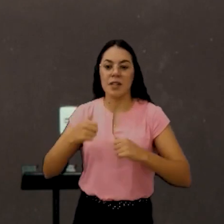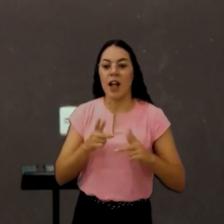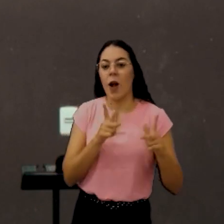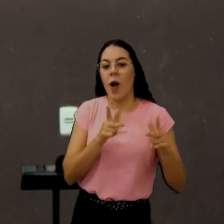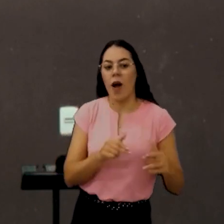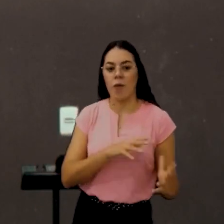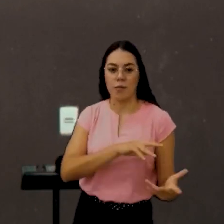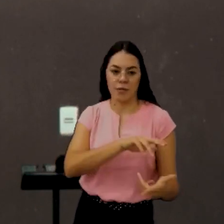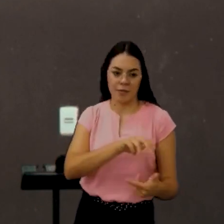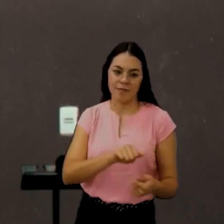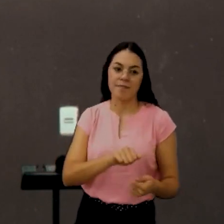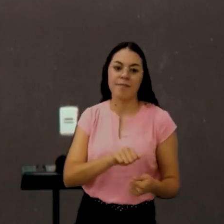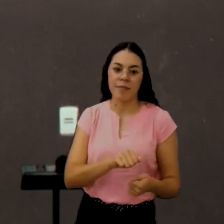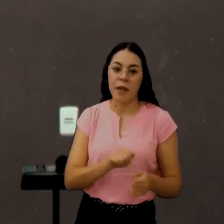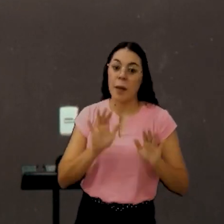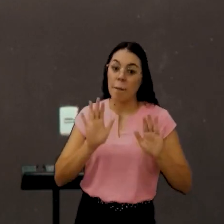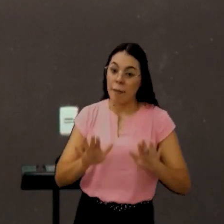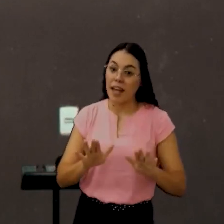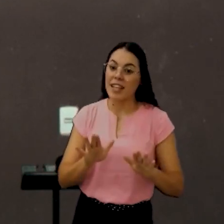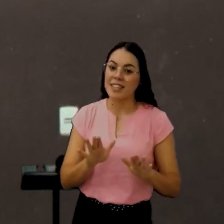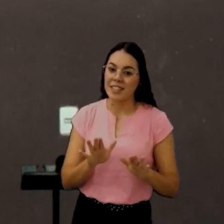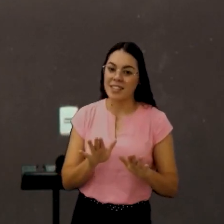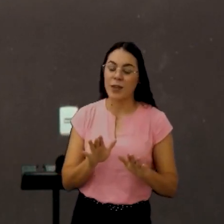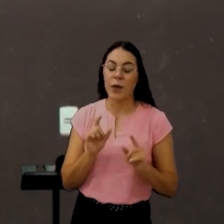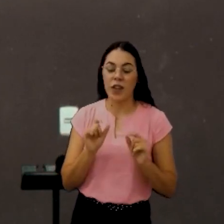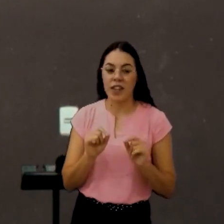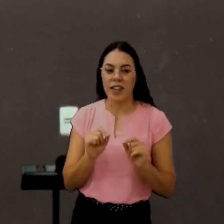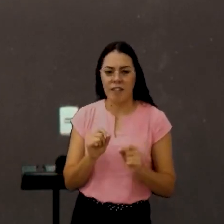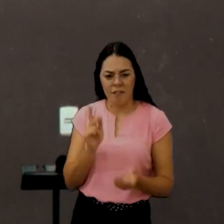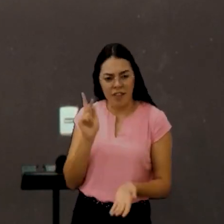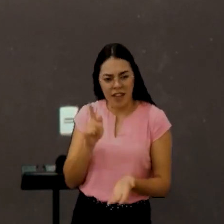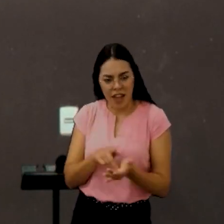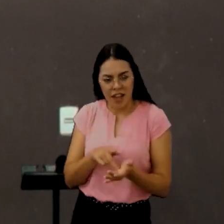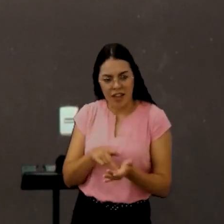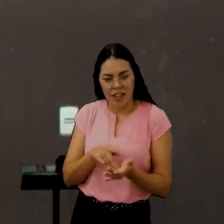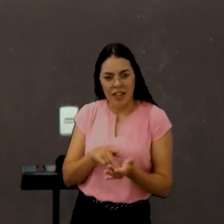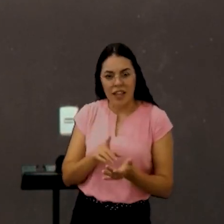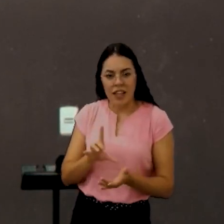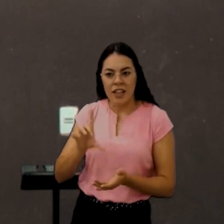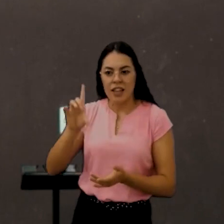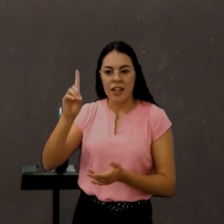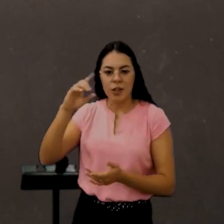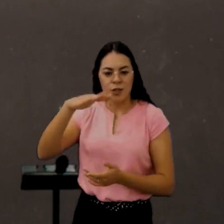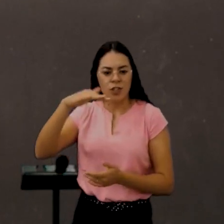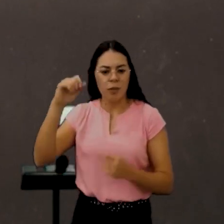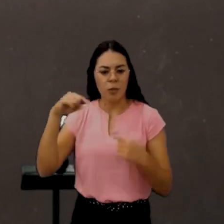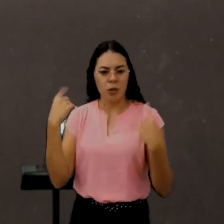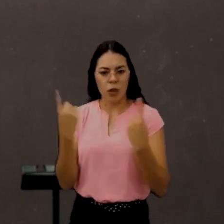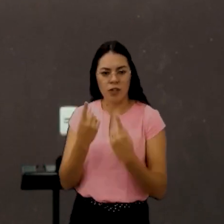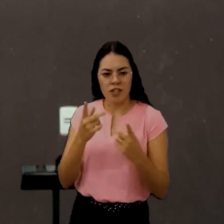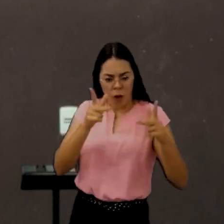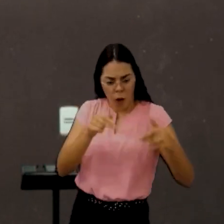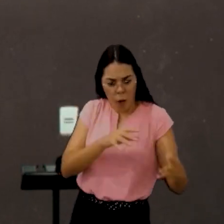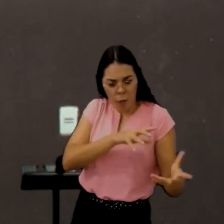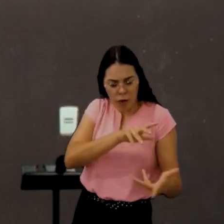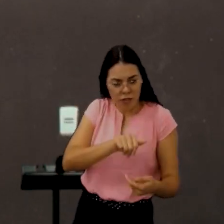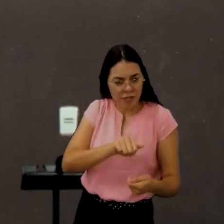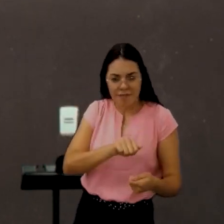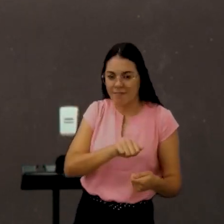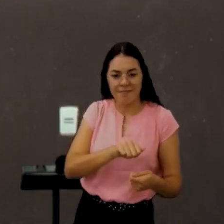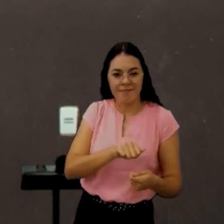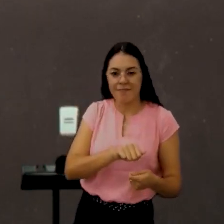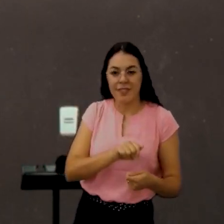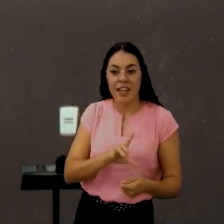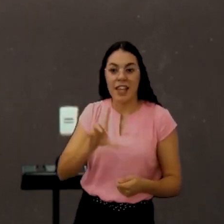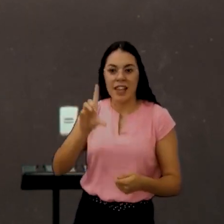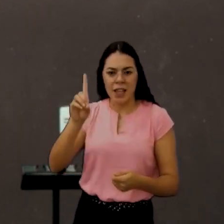ao mundo. Mas aí é que está. Será que de fato nós fomos chamados para sermos iguais ao mundo? Nós somos chamados para